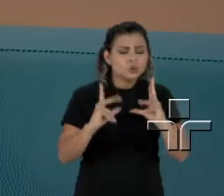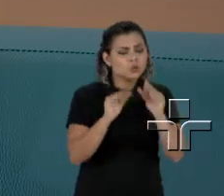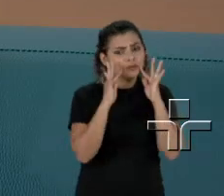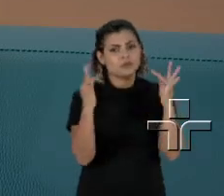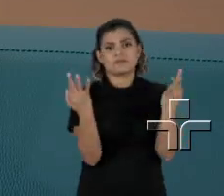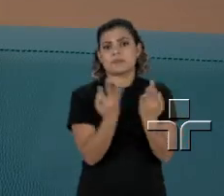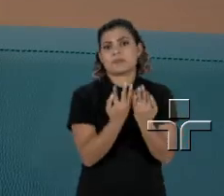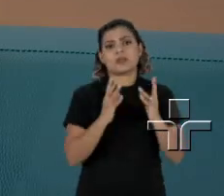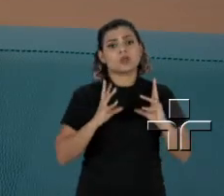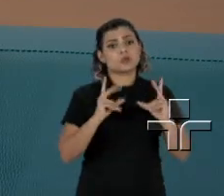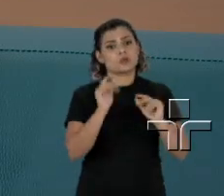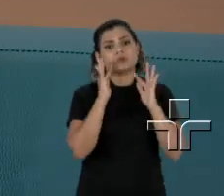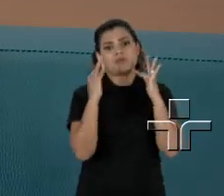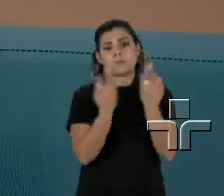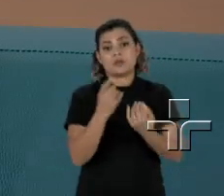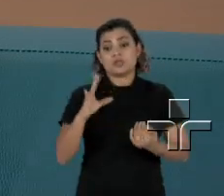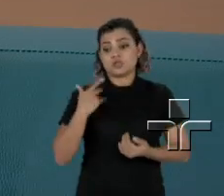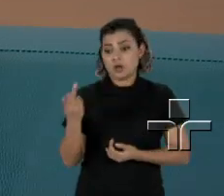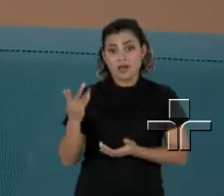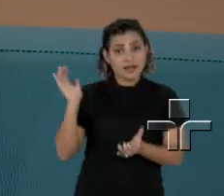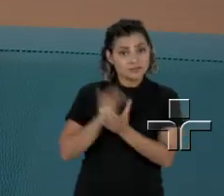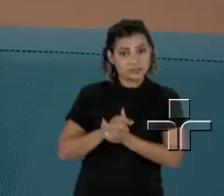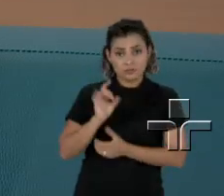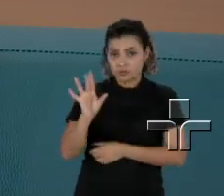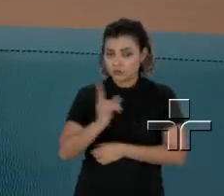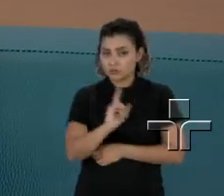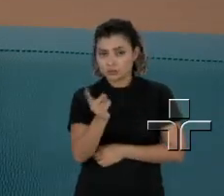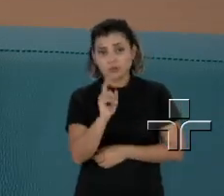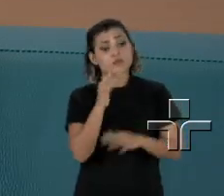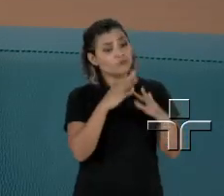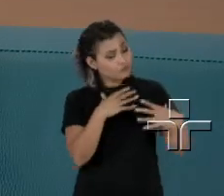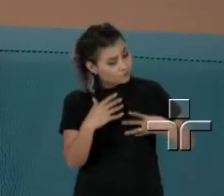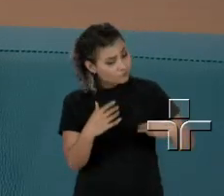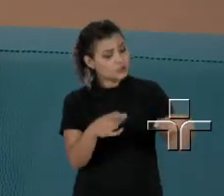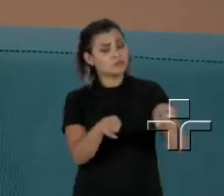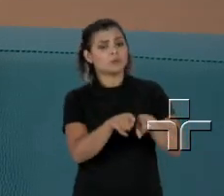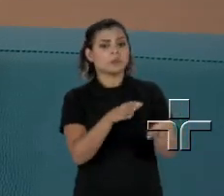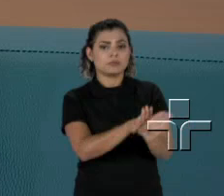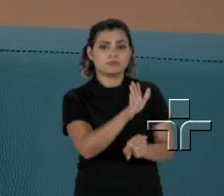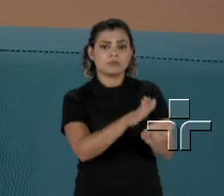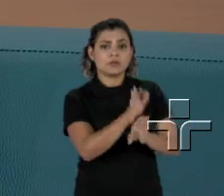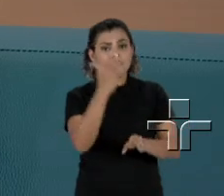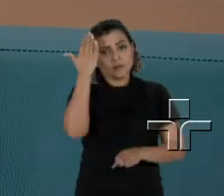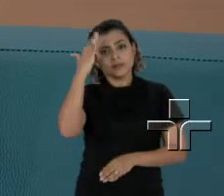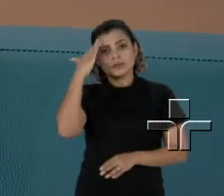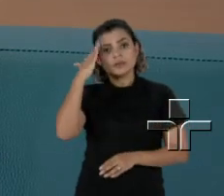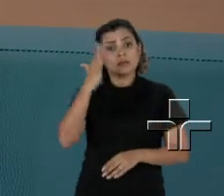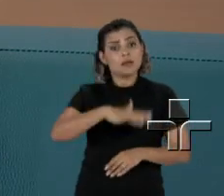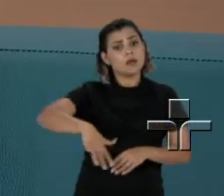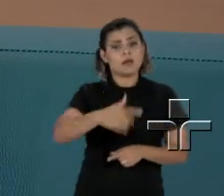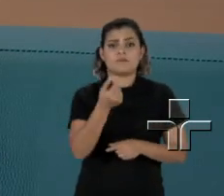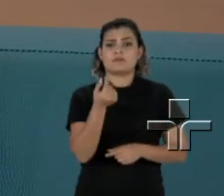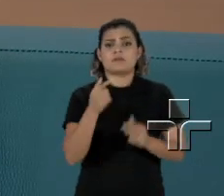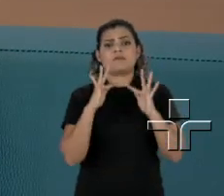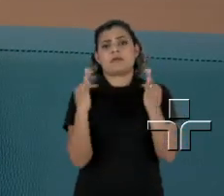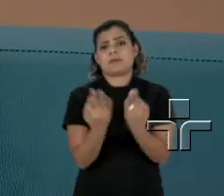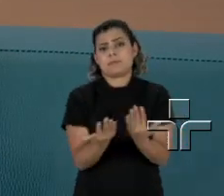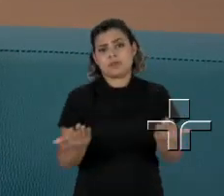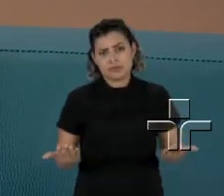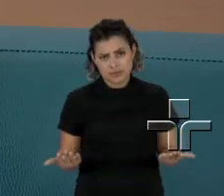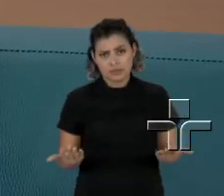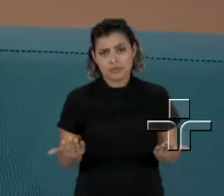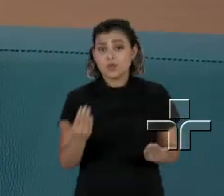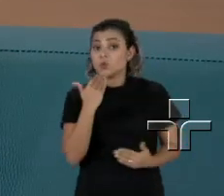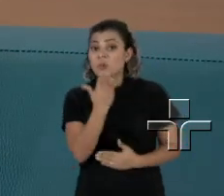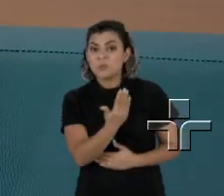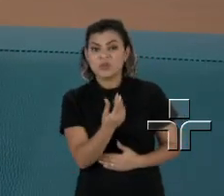toda não só o casal mas também os filhos para que eles saibam qual é realidade financeira da família não